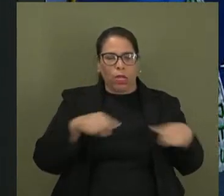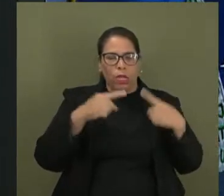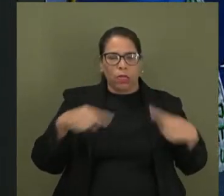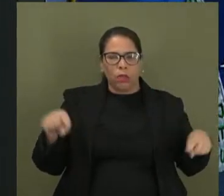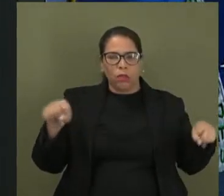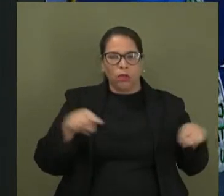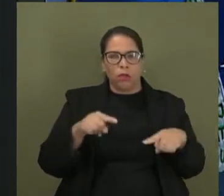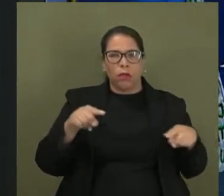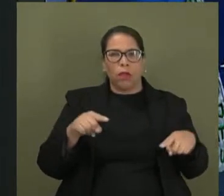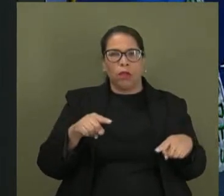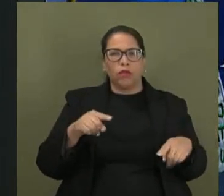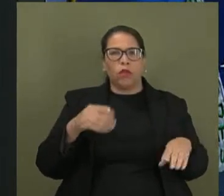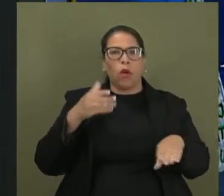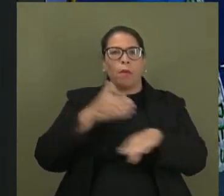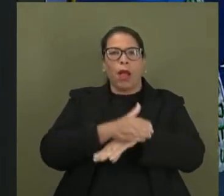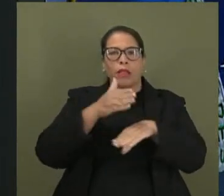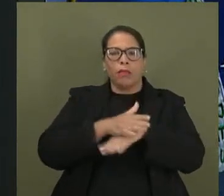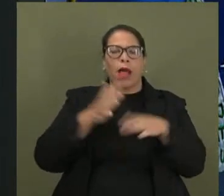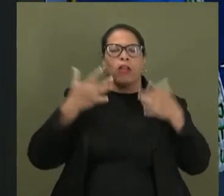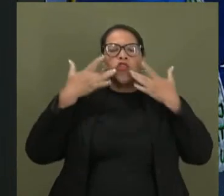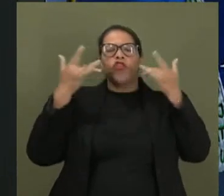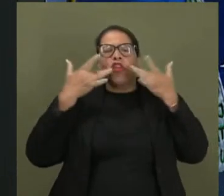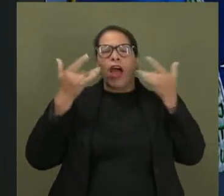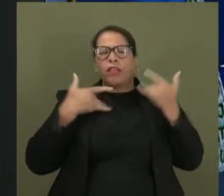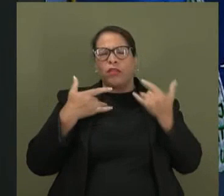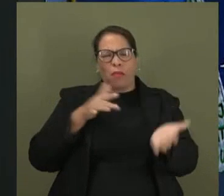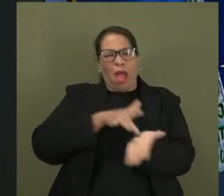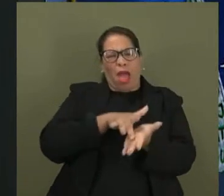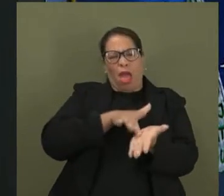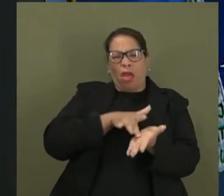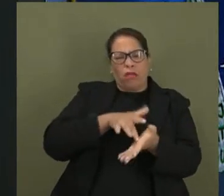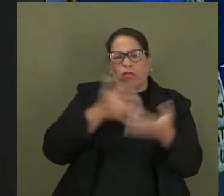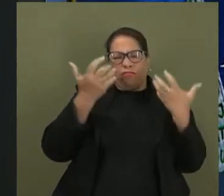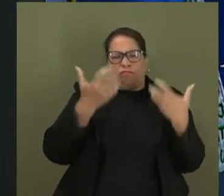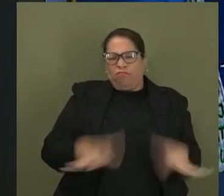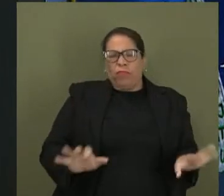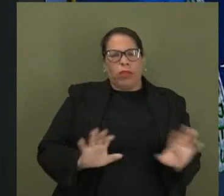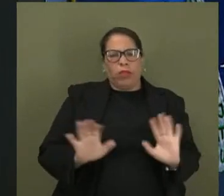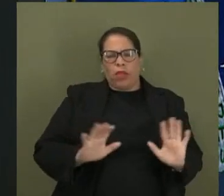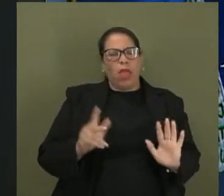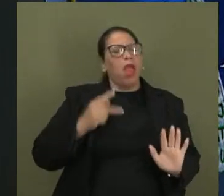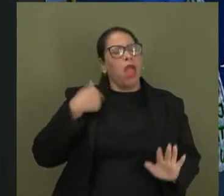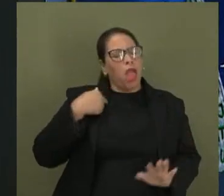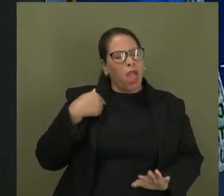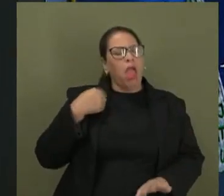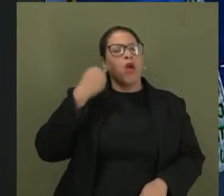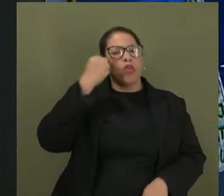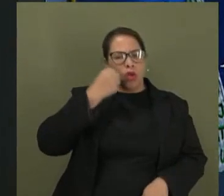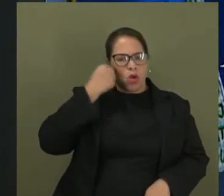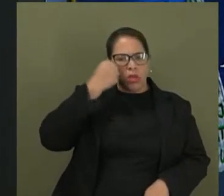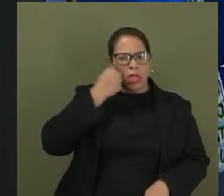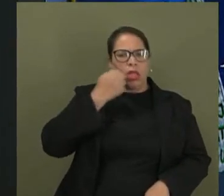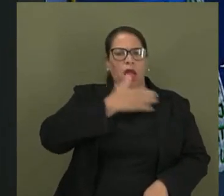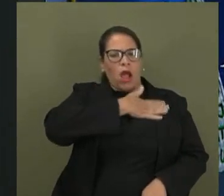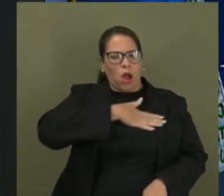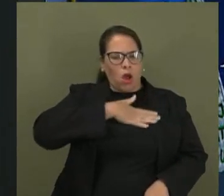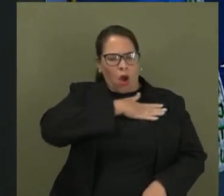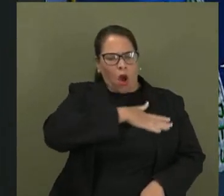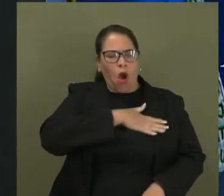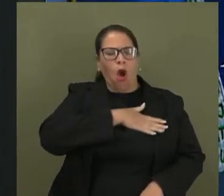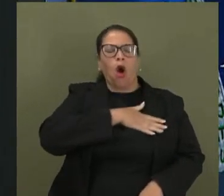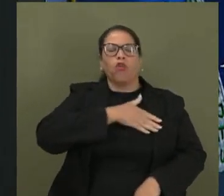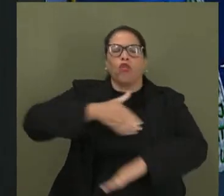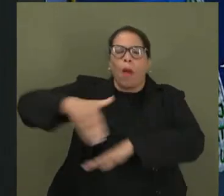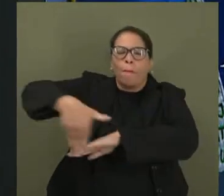brasileiro, a participar de um teatro de aparências. Eu sou um parlamentar que gosto de caminhar